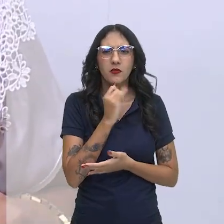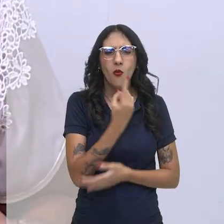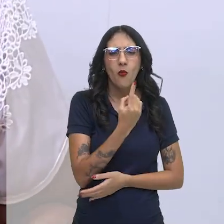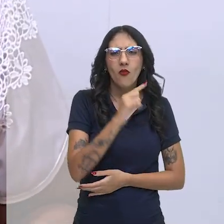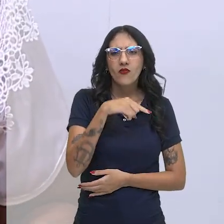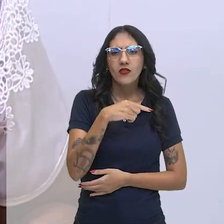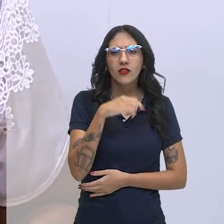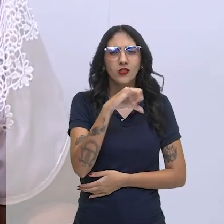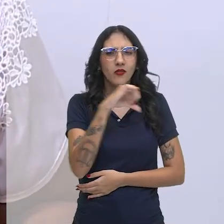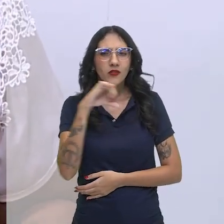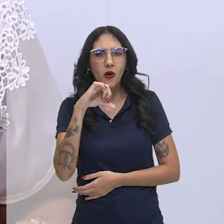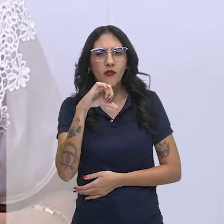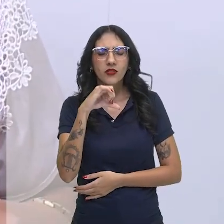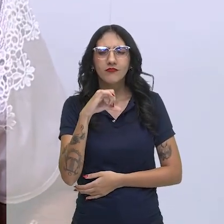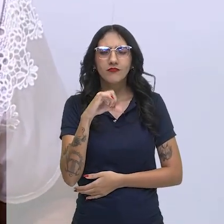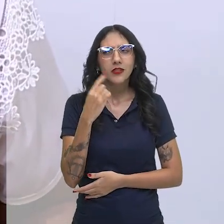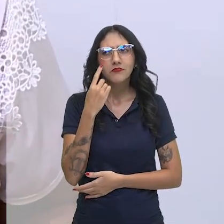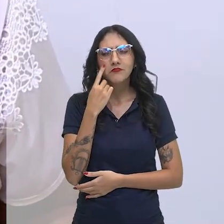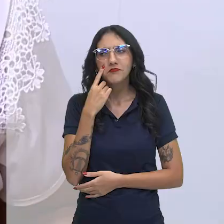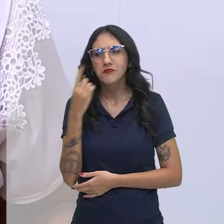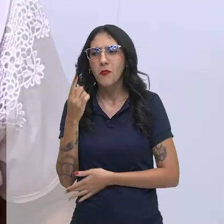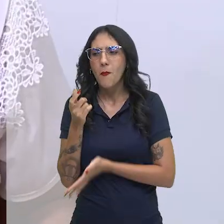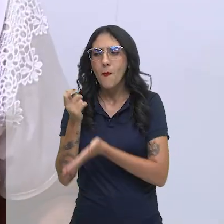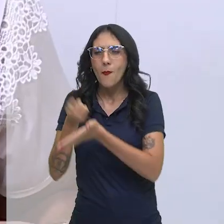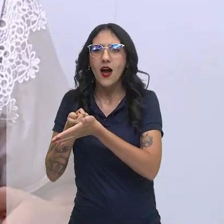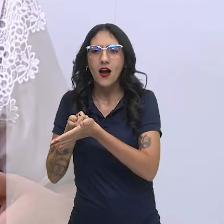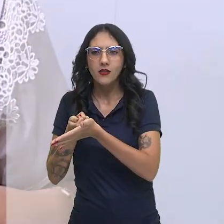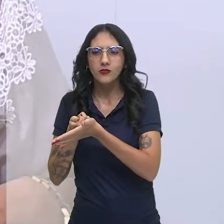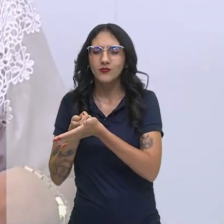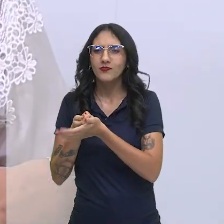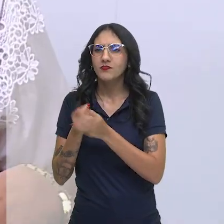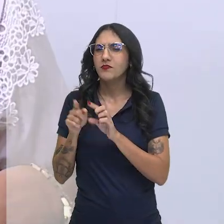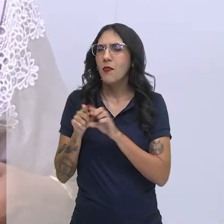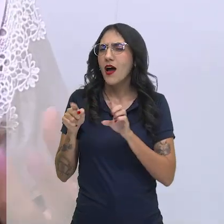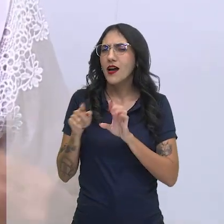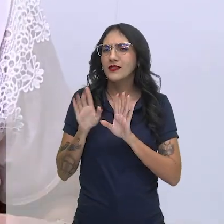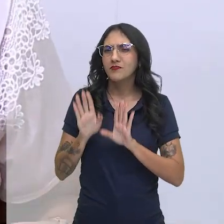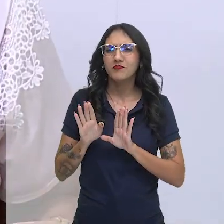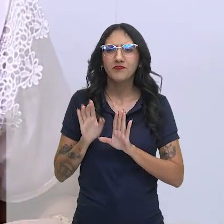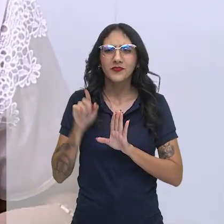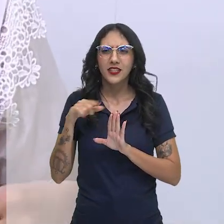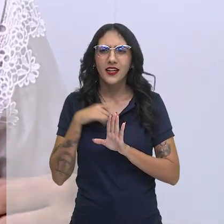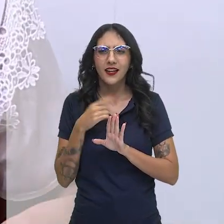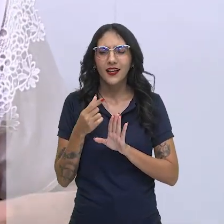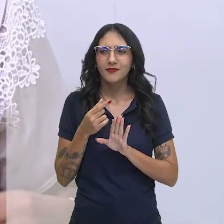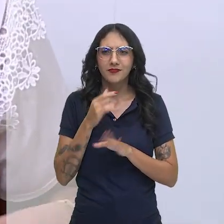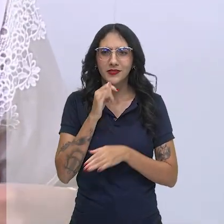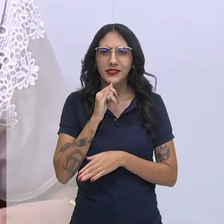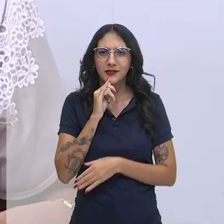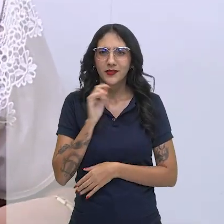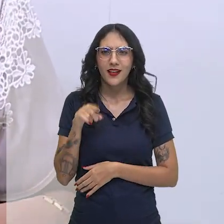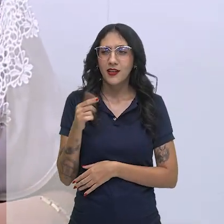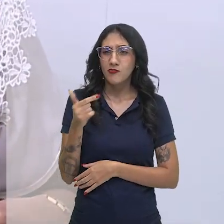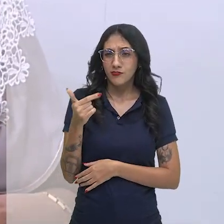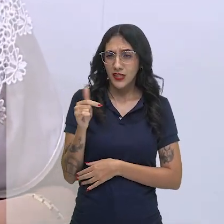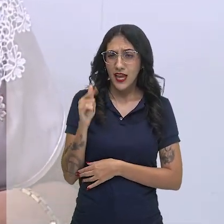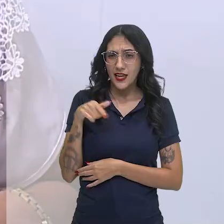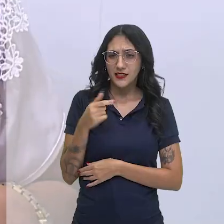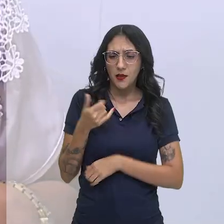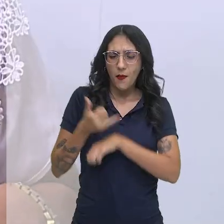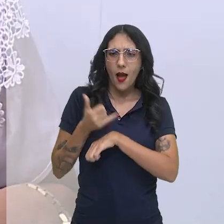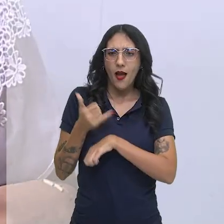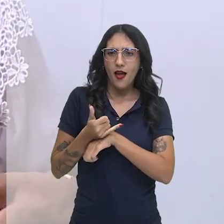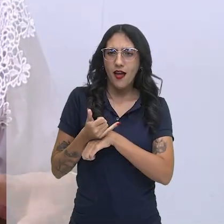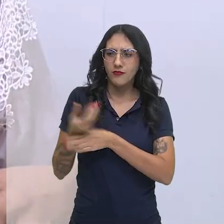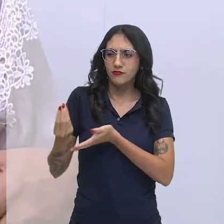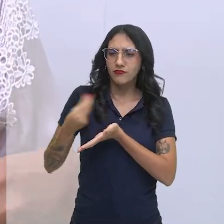1,99. Aí eu vou no caixa, pago, só que aí a caixa não tem esses centavos para me